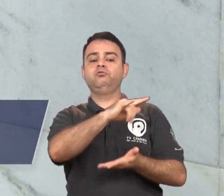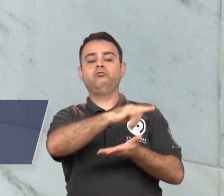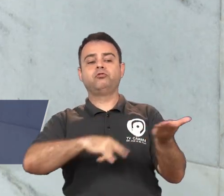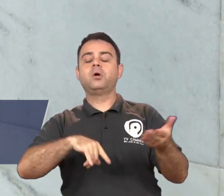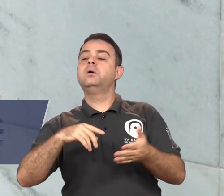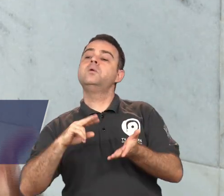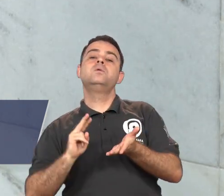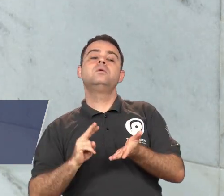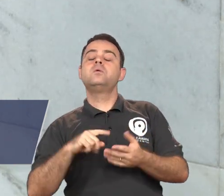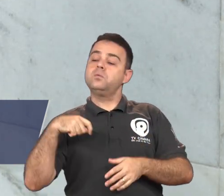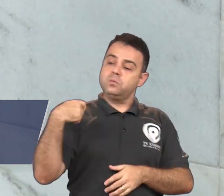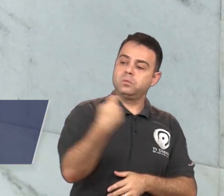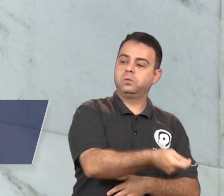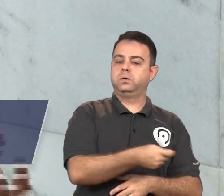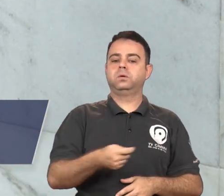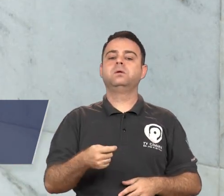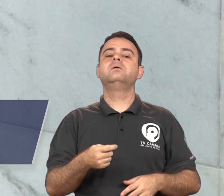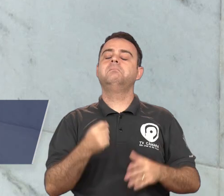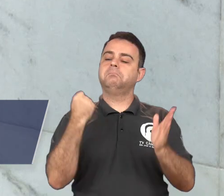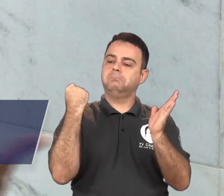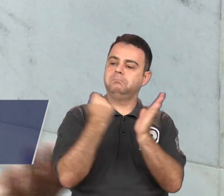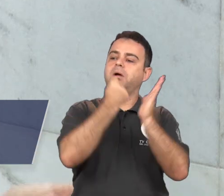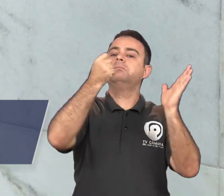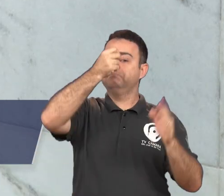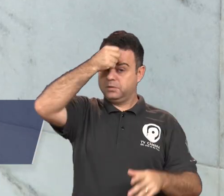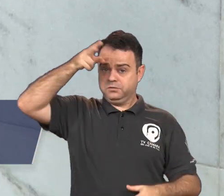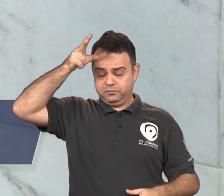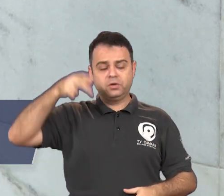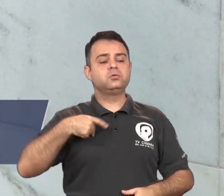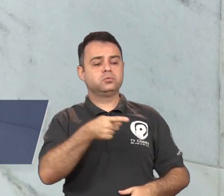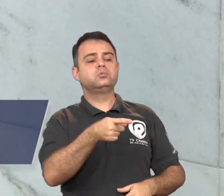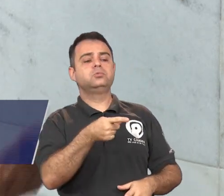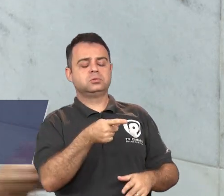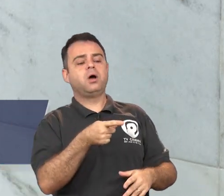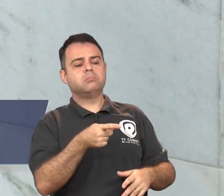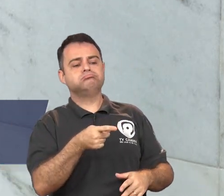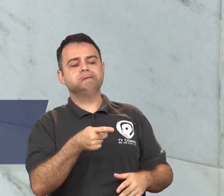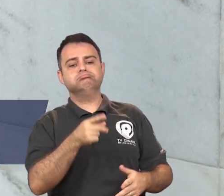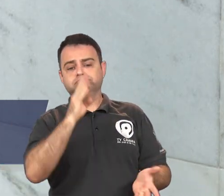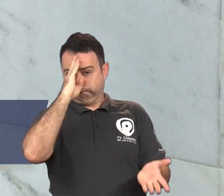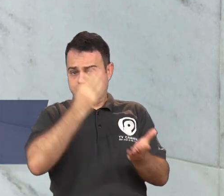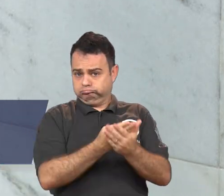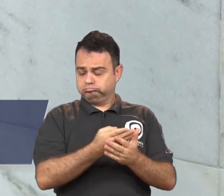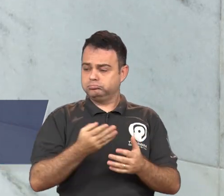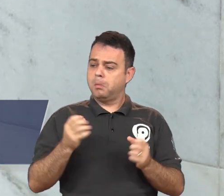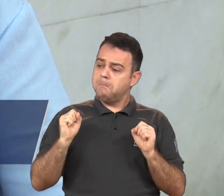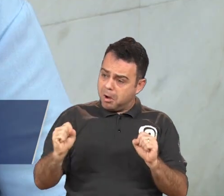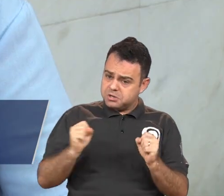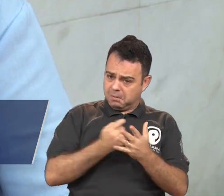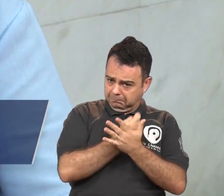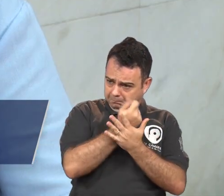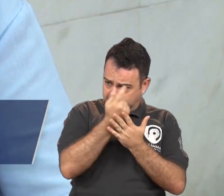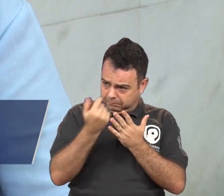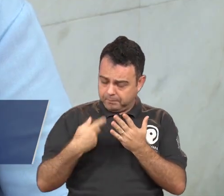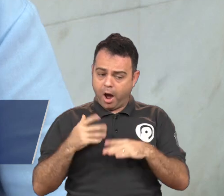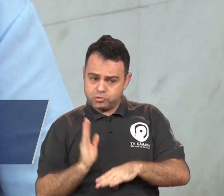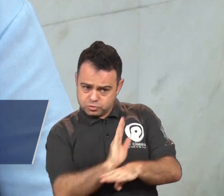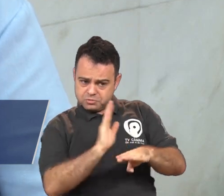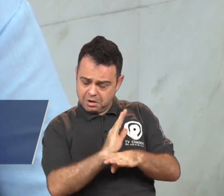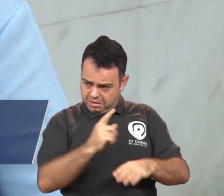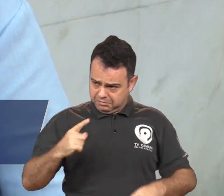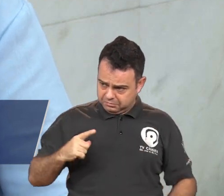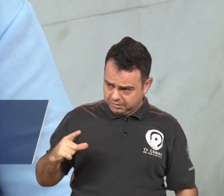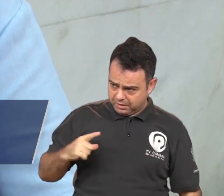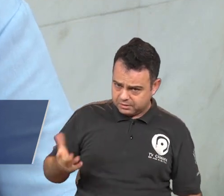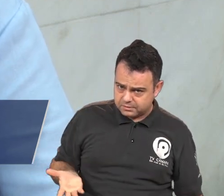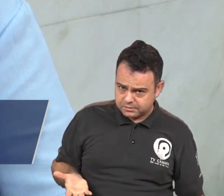fazer parcerias, requerer verba, né? Abrir todo um leque de possibilidades adicionais, né? Esse é o